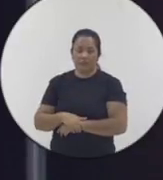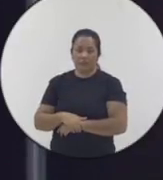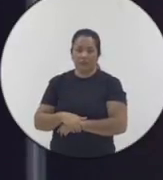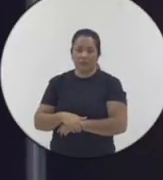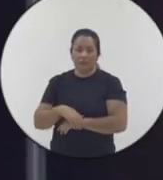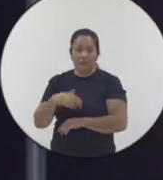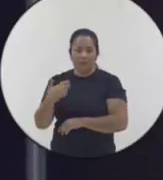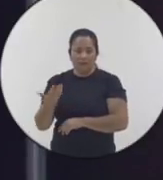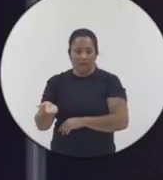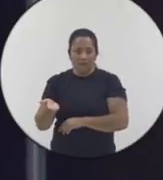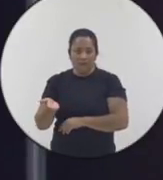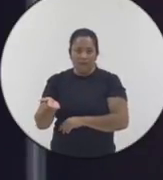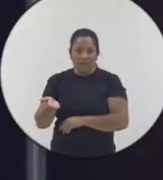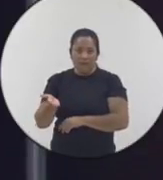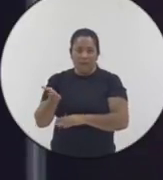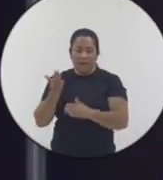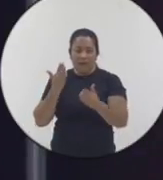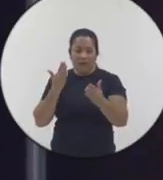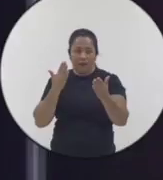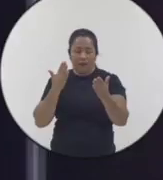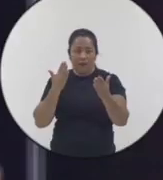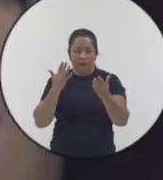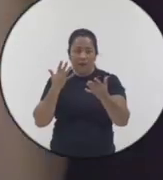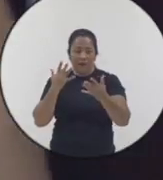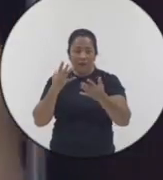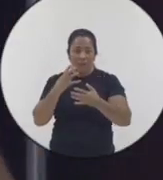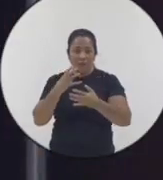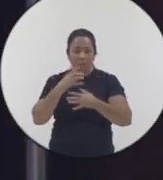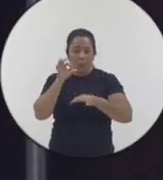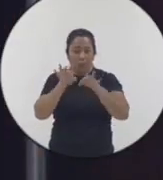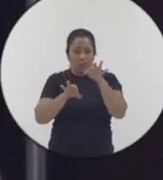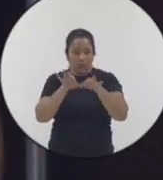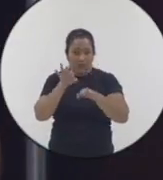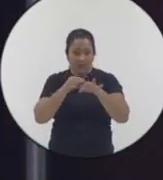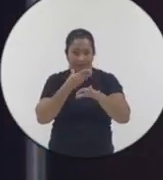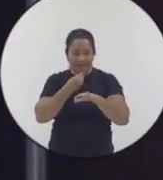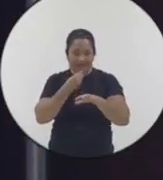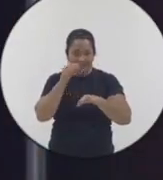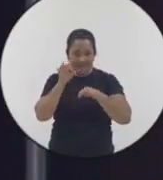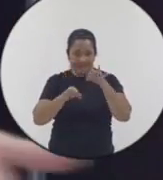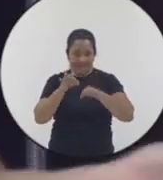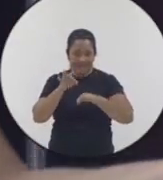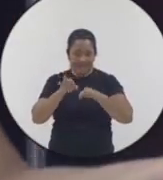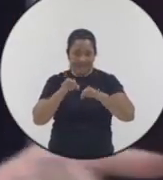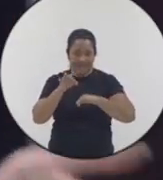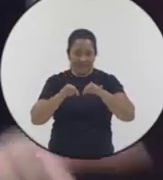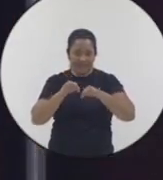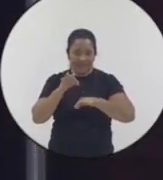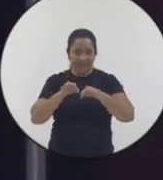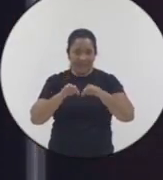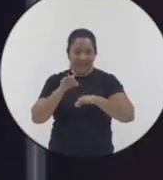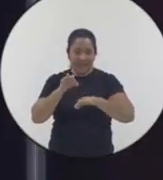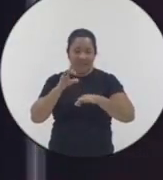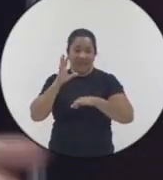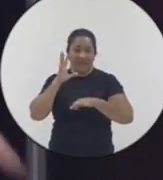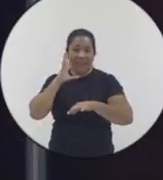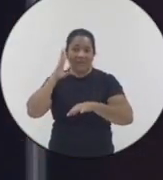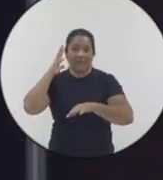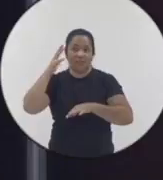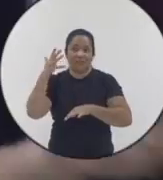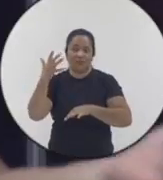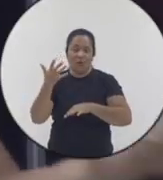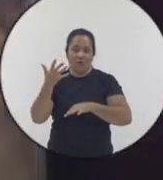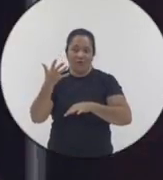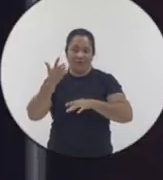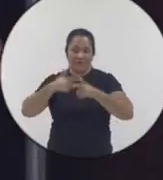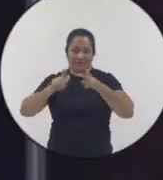a psicologia que não é palhaçada, né? A forma do que os juízes tratam essa necessidade da alteração da nossa cidadania, porque quem